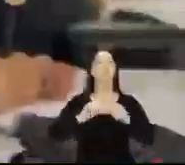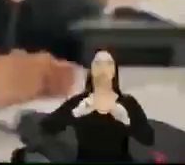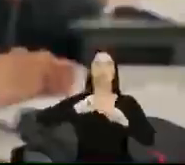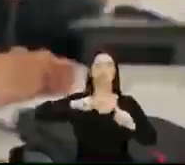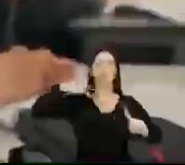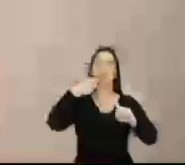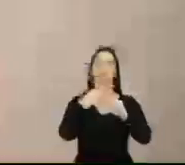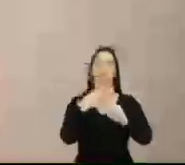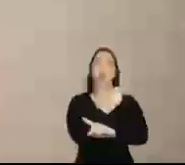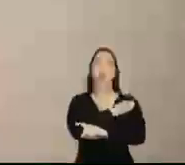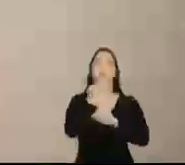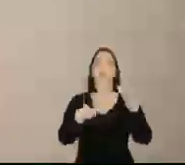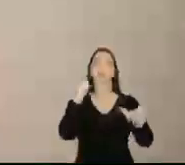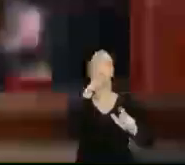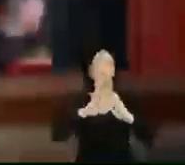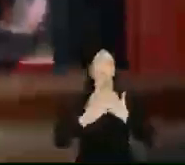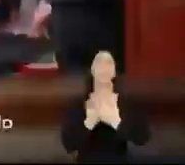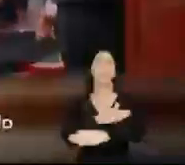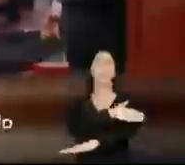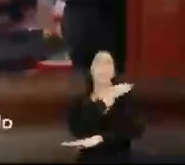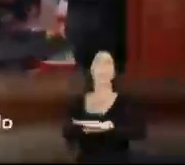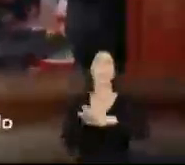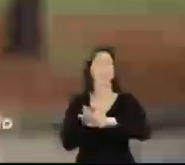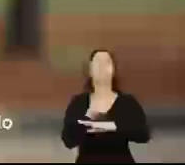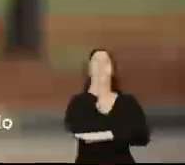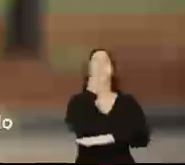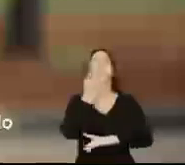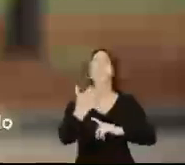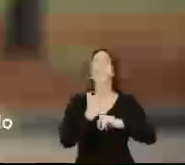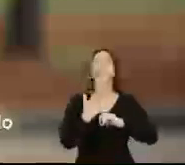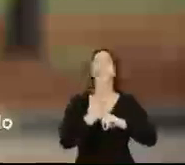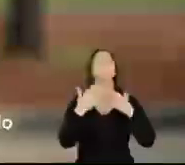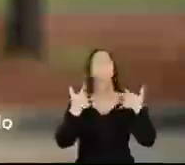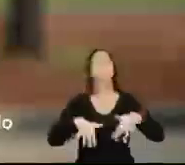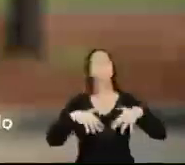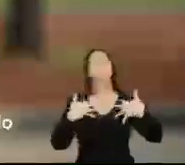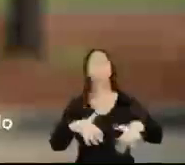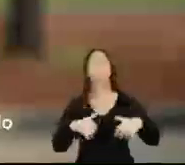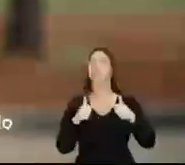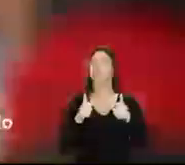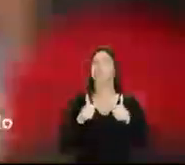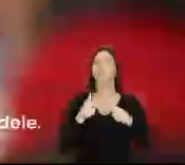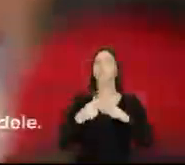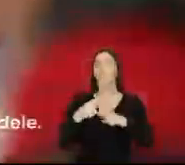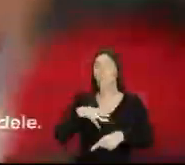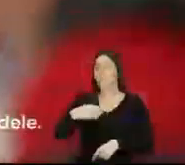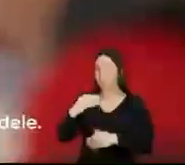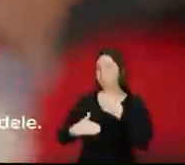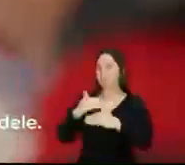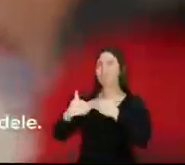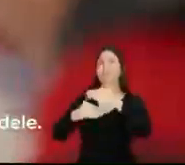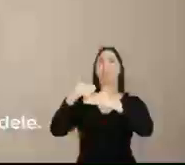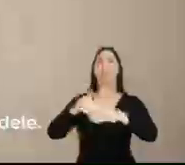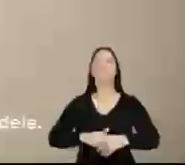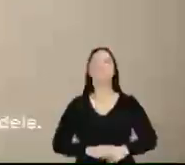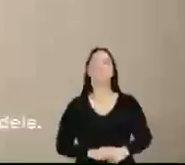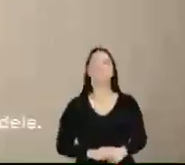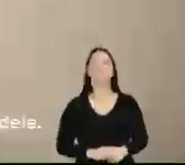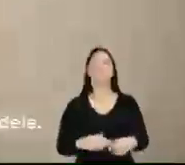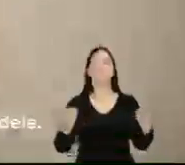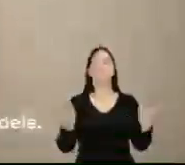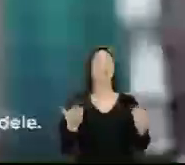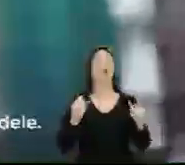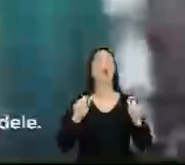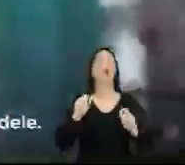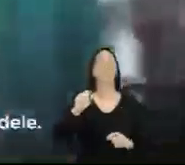10 o número de alunos em escola de tempo integral. A escola de tempo integral tem contribuído e ajudado de uma forma muito significativa